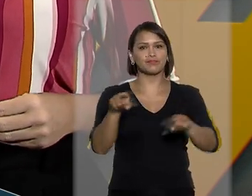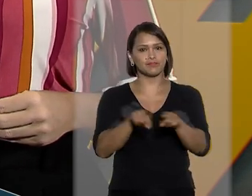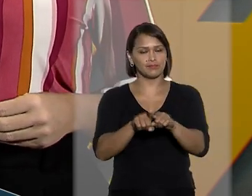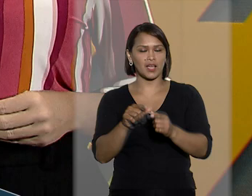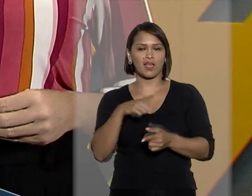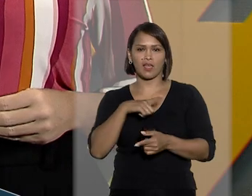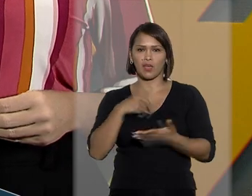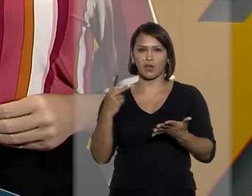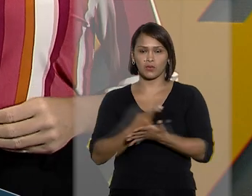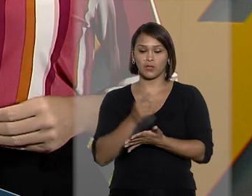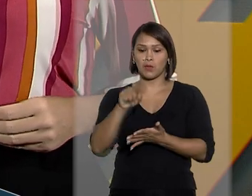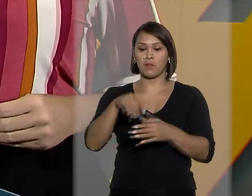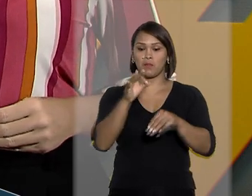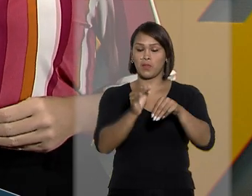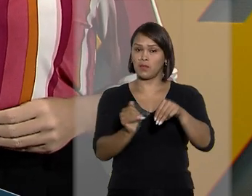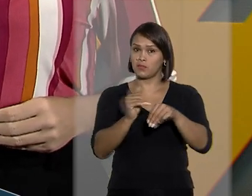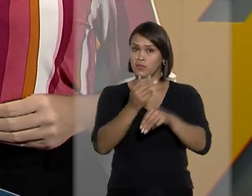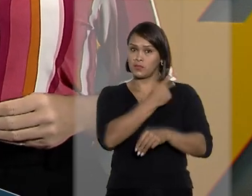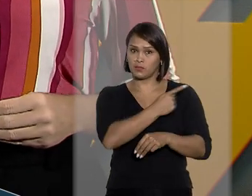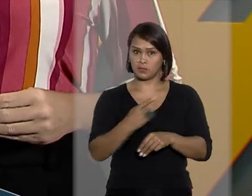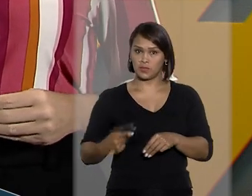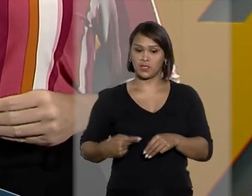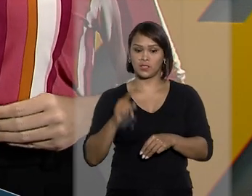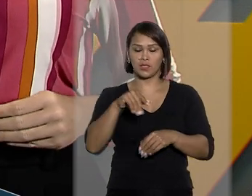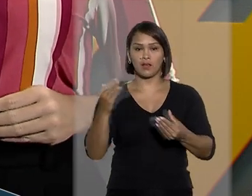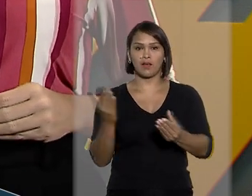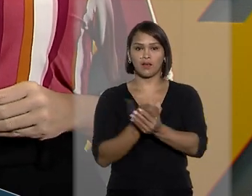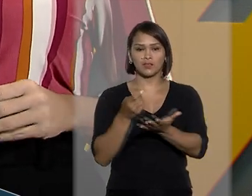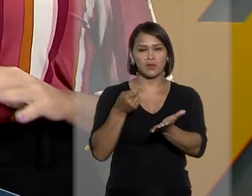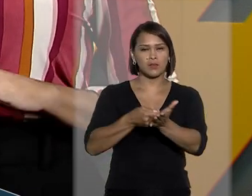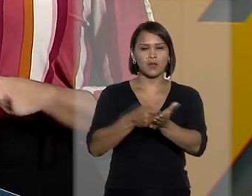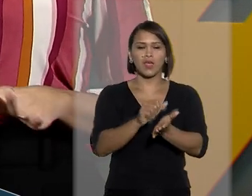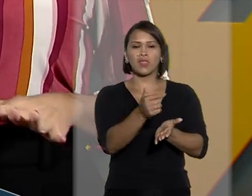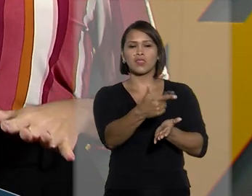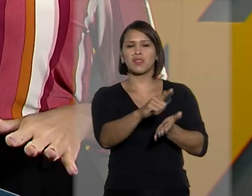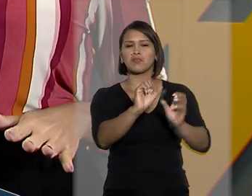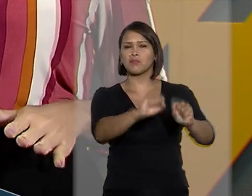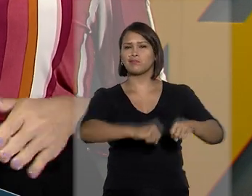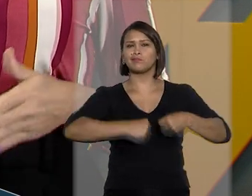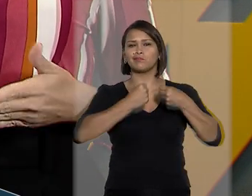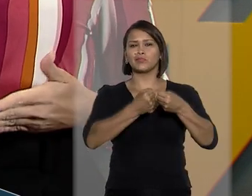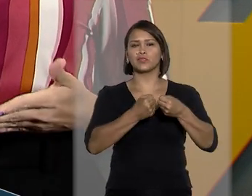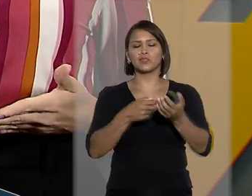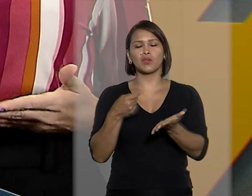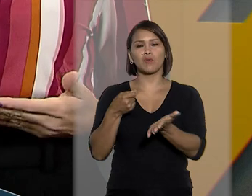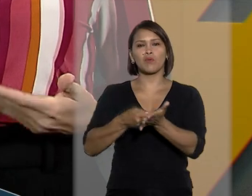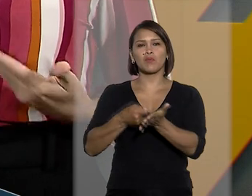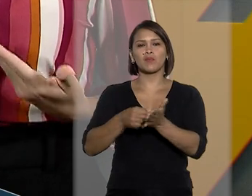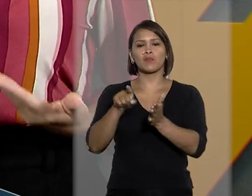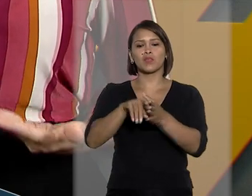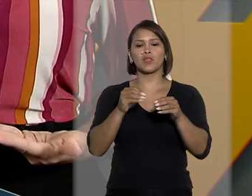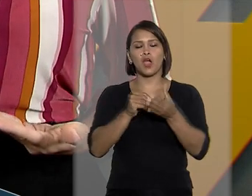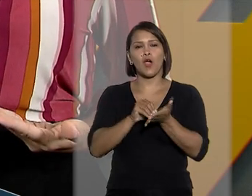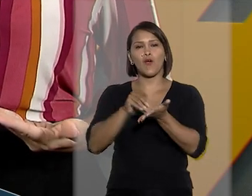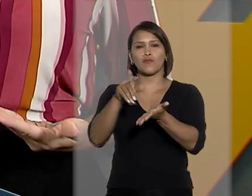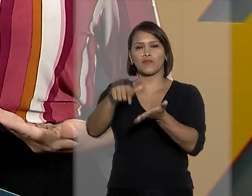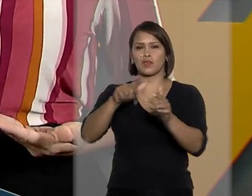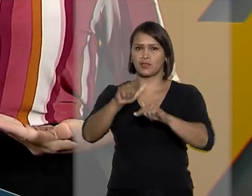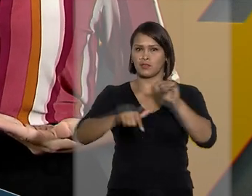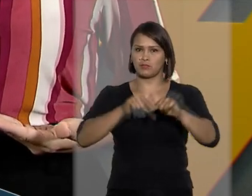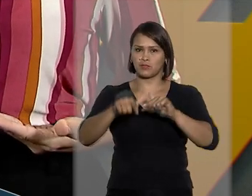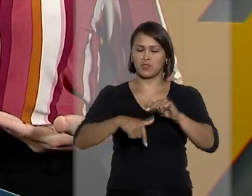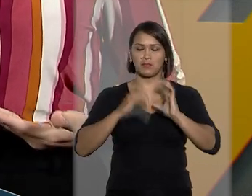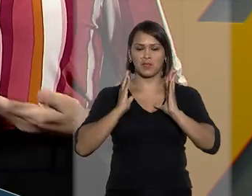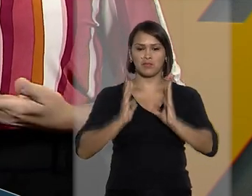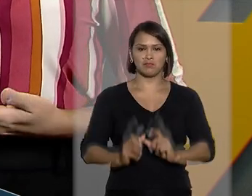tubulações subterrâneas. Para Humberto Martins, a ação indenizatória não tem potencial de comprometer a oferta do serviço